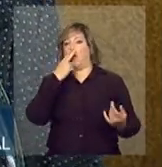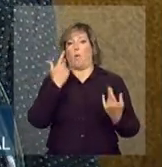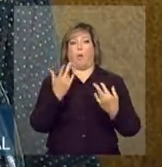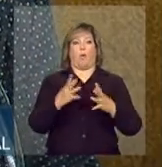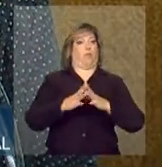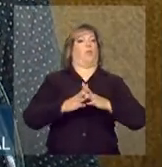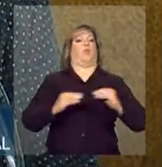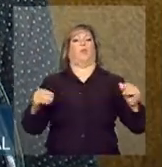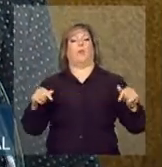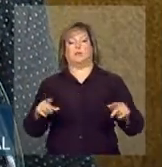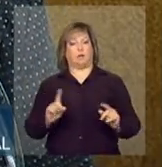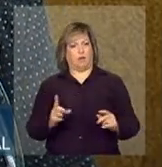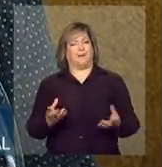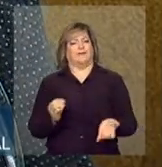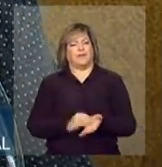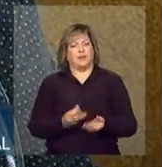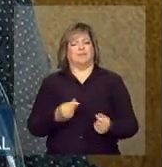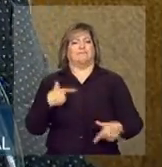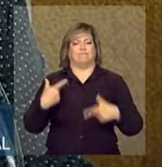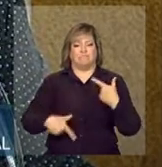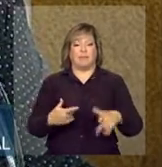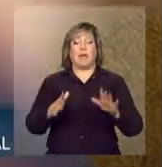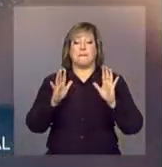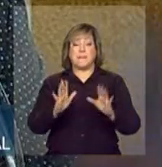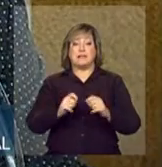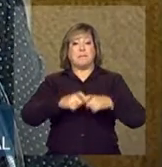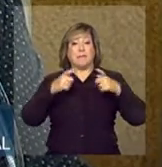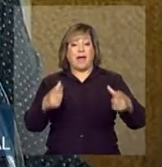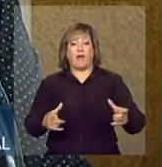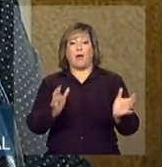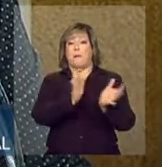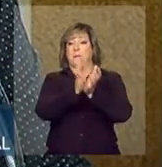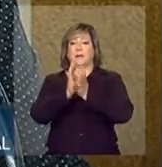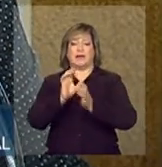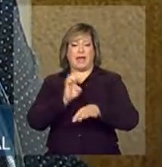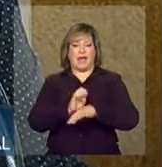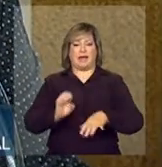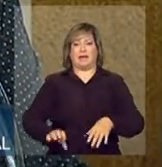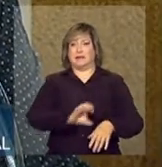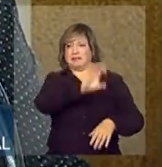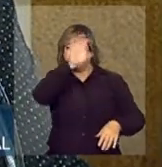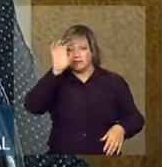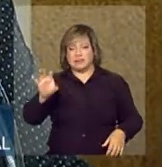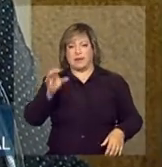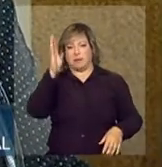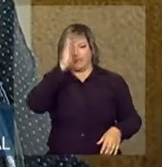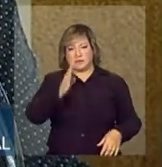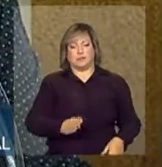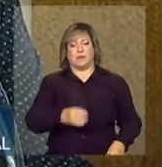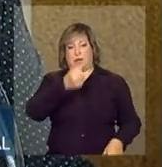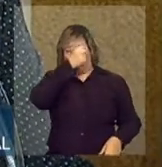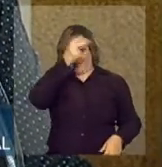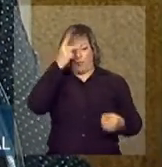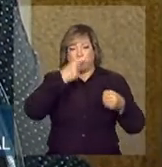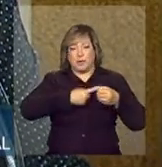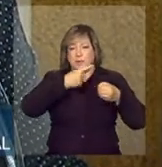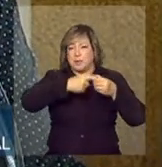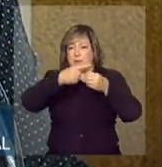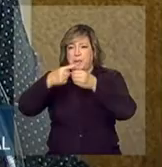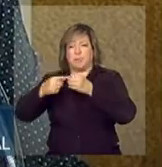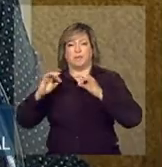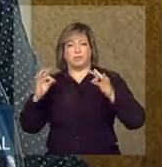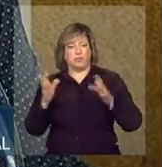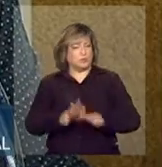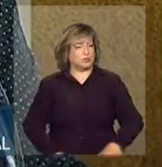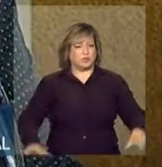tarefa, mas de ter organizado na maior parte dos estados do Brasil, dos municípios, de forma generalizada